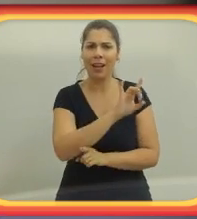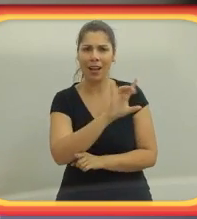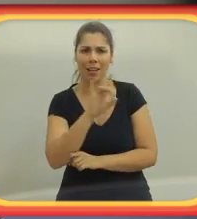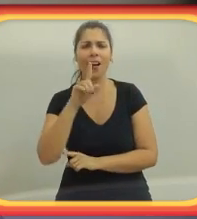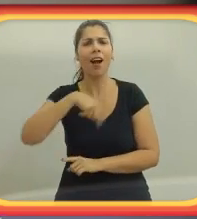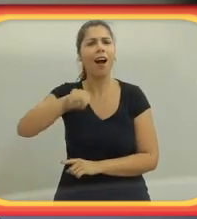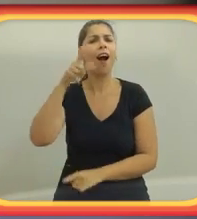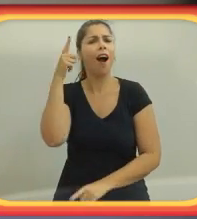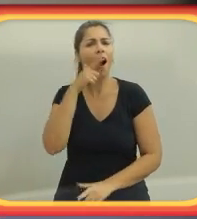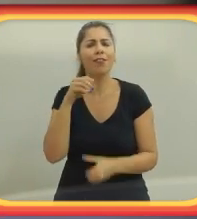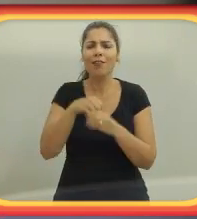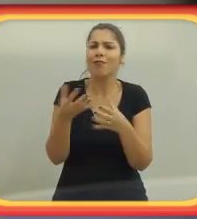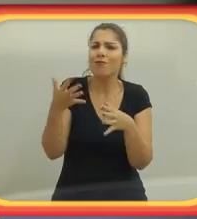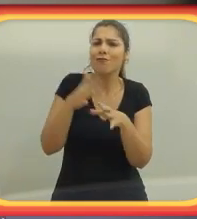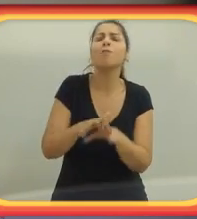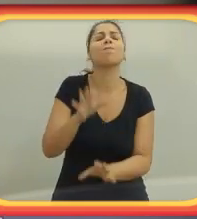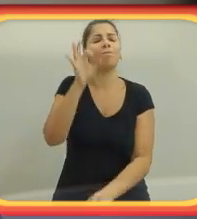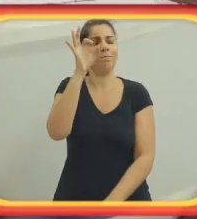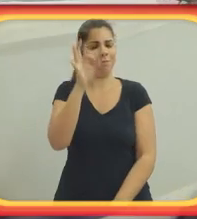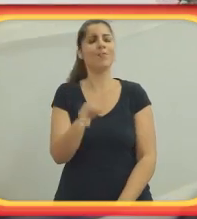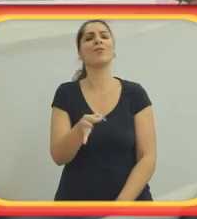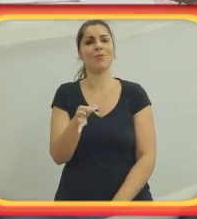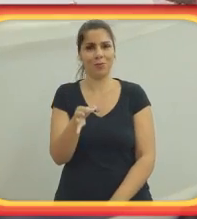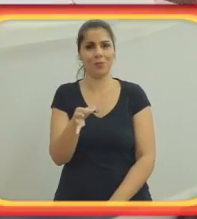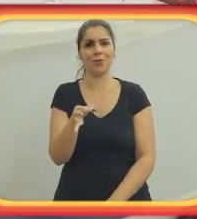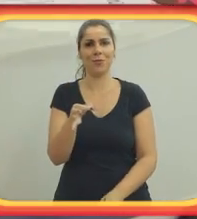eles conseguem. E a inclusão dá certo, sim.